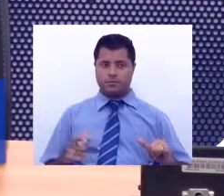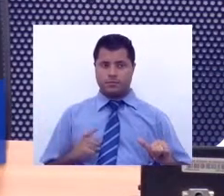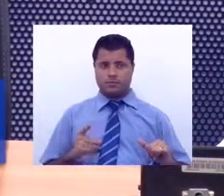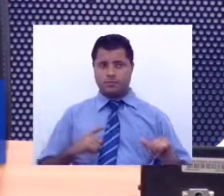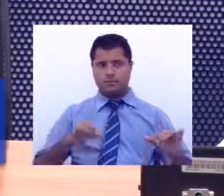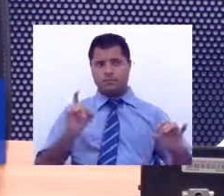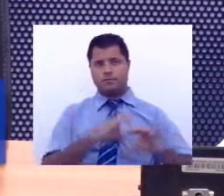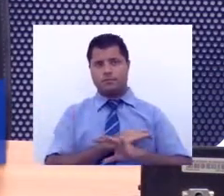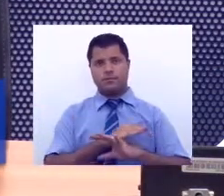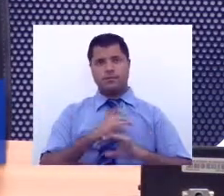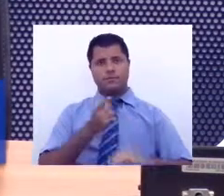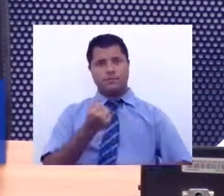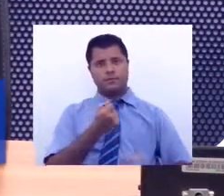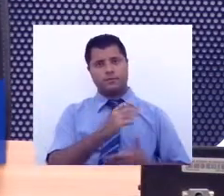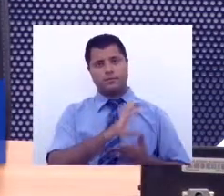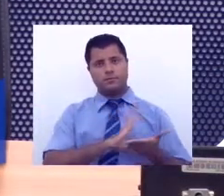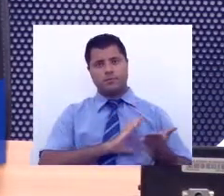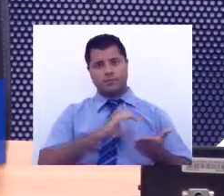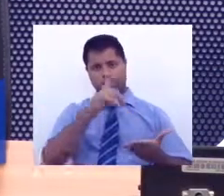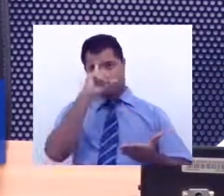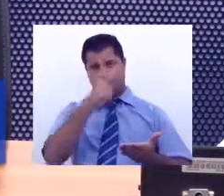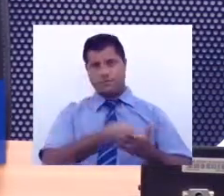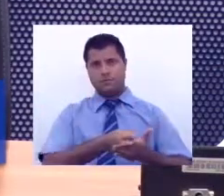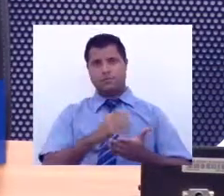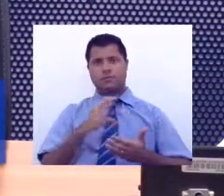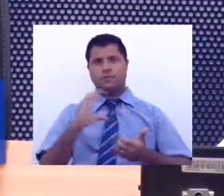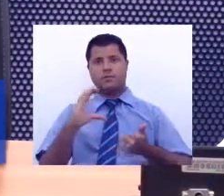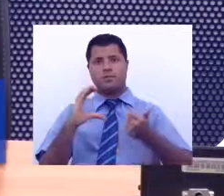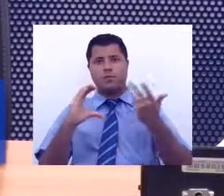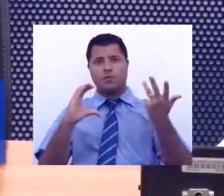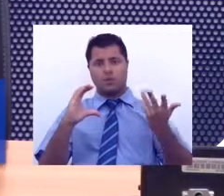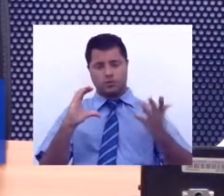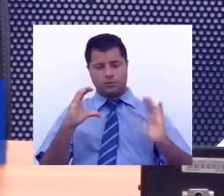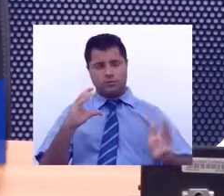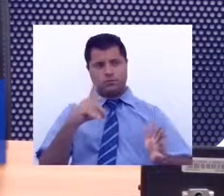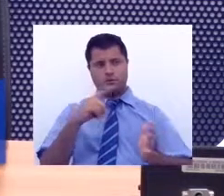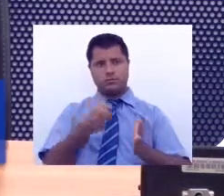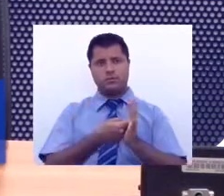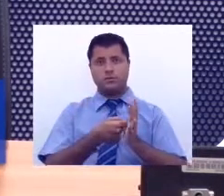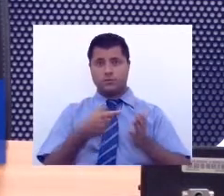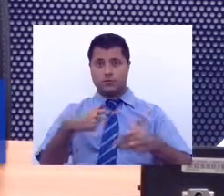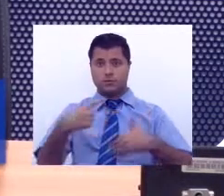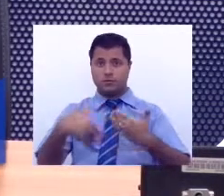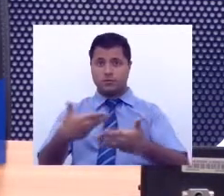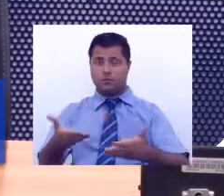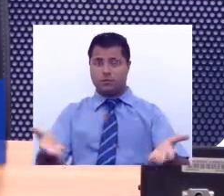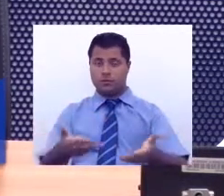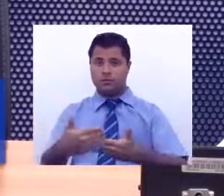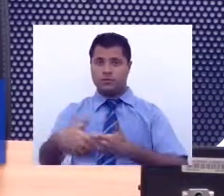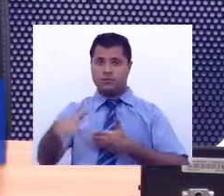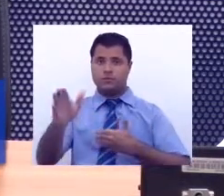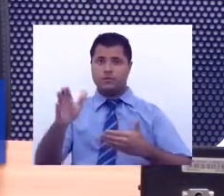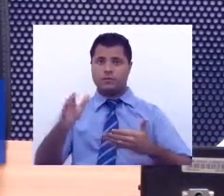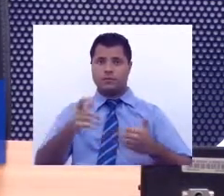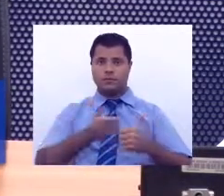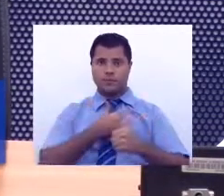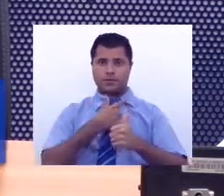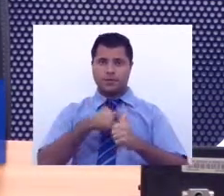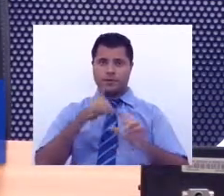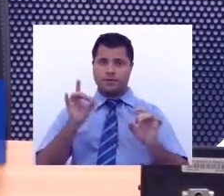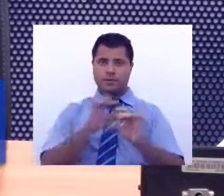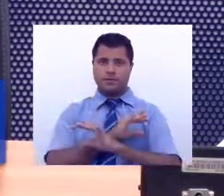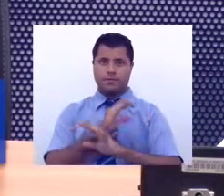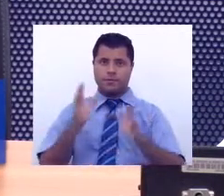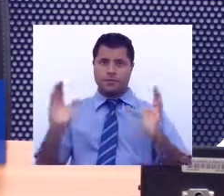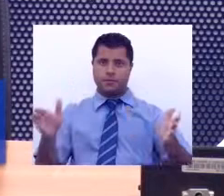a verba já está definida e a gente está caminhando. Então, o Trevo, a primeira etapa está concluído, nós vamos partir para a